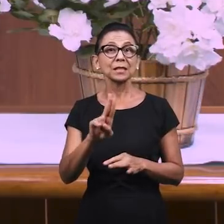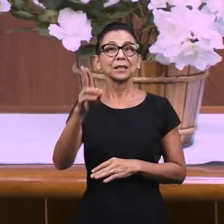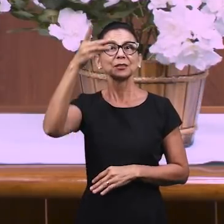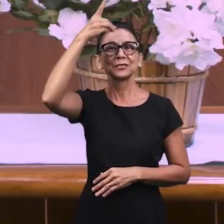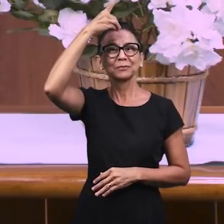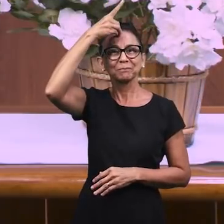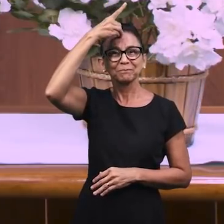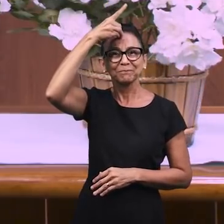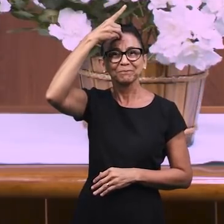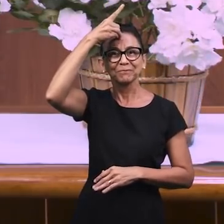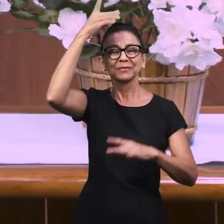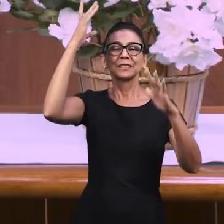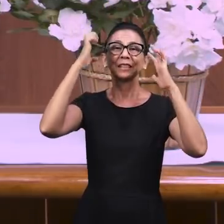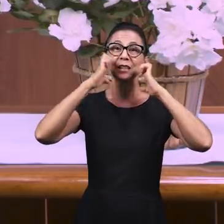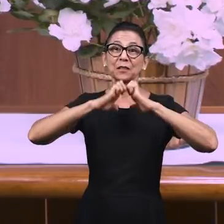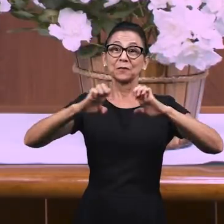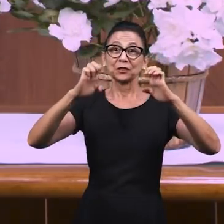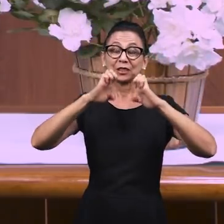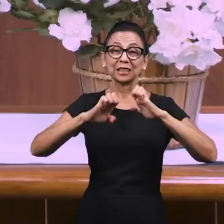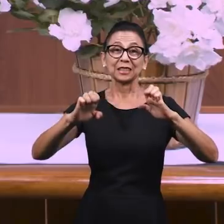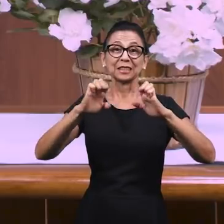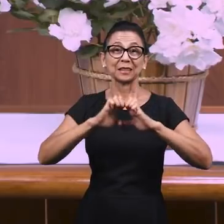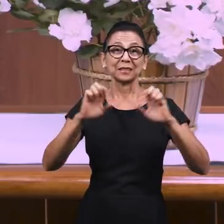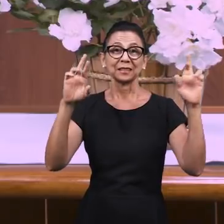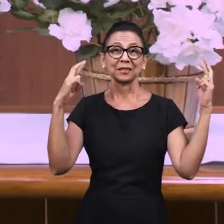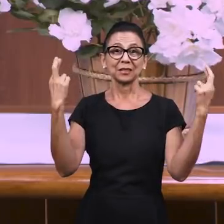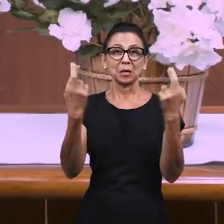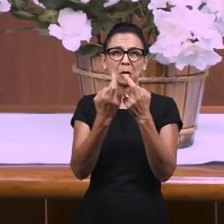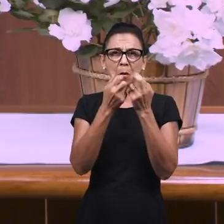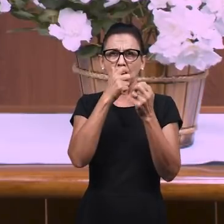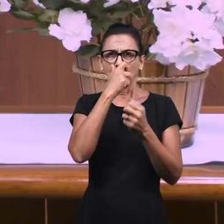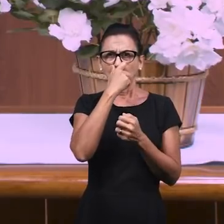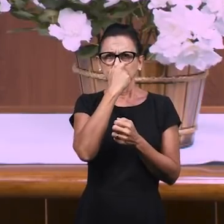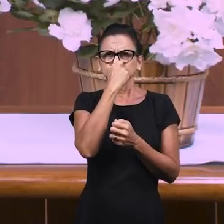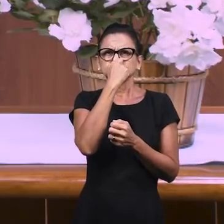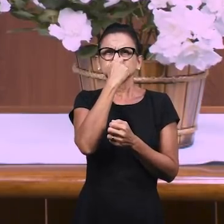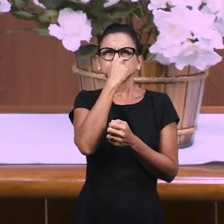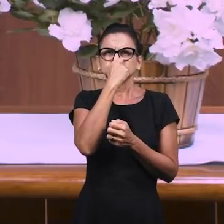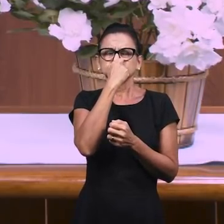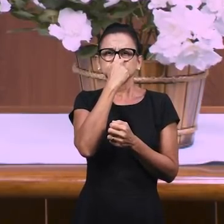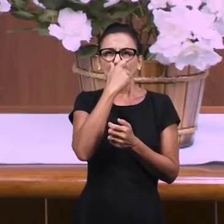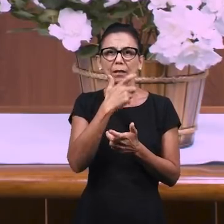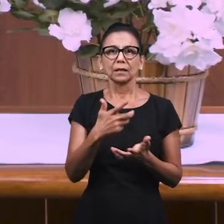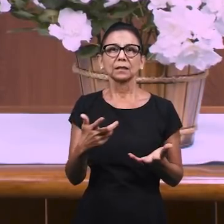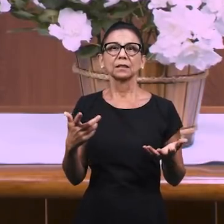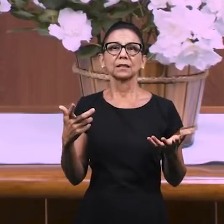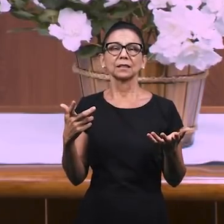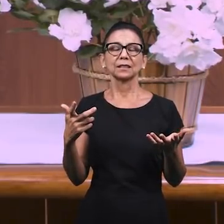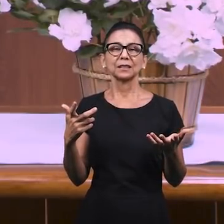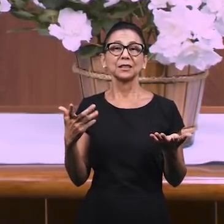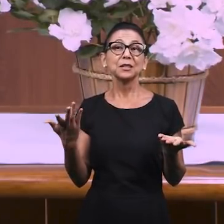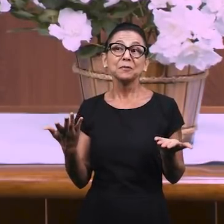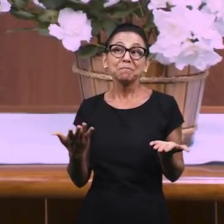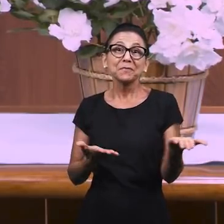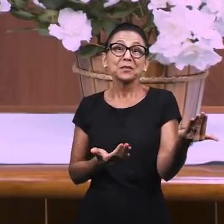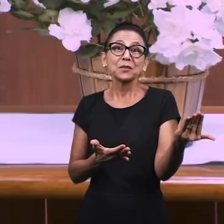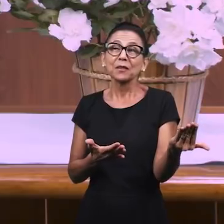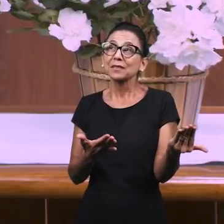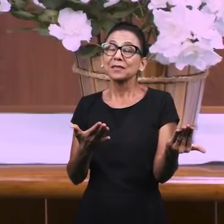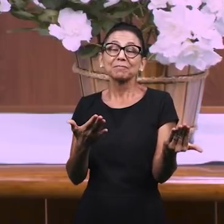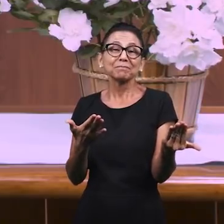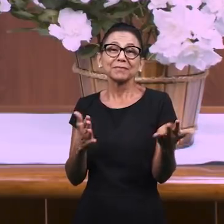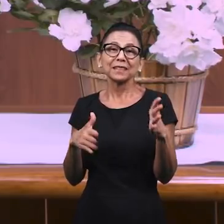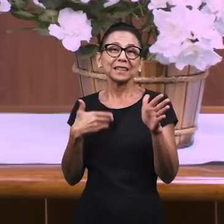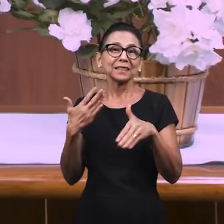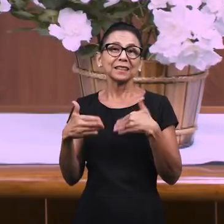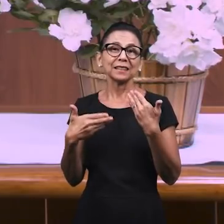entregando dons espirituais, evangelizando, as reuniões estão cheias e os jovens estão se expressando. Isso é